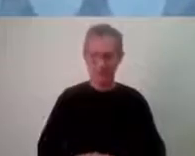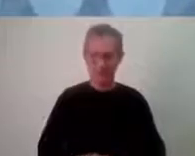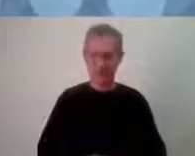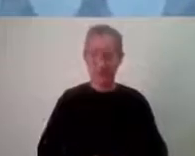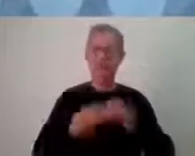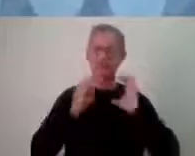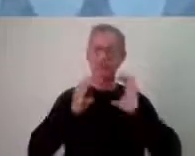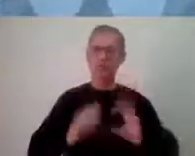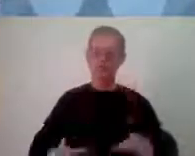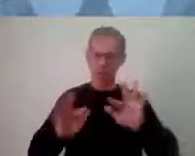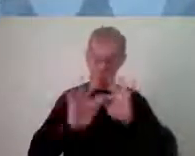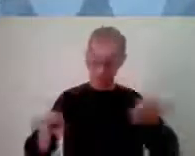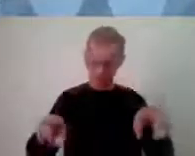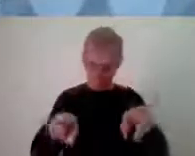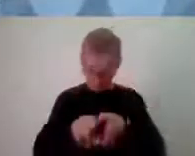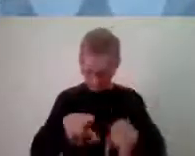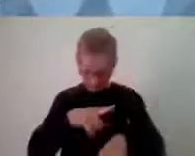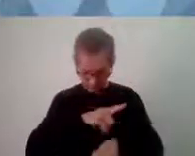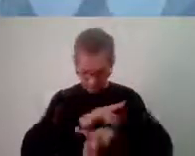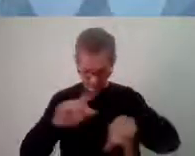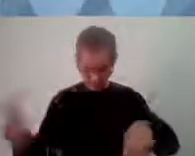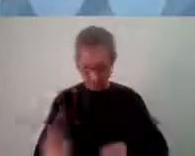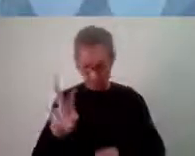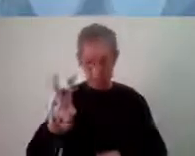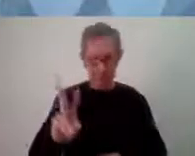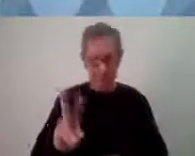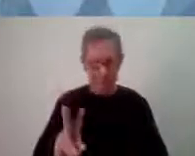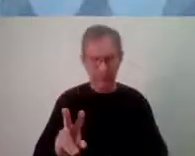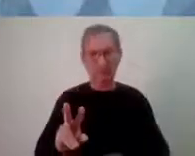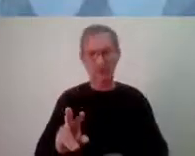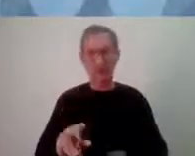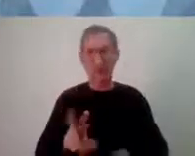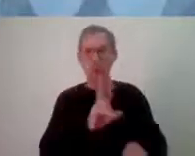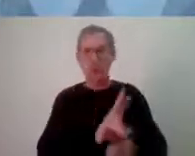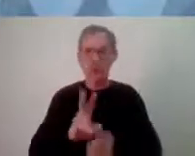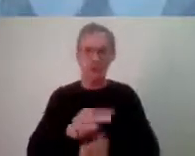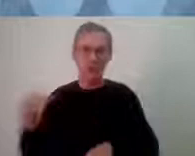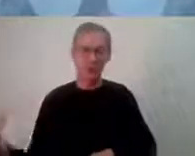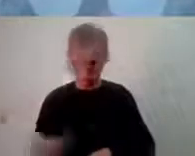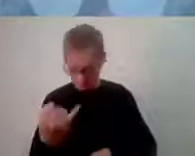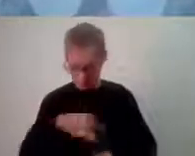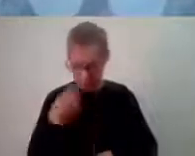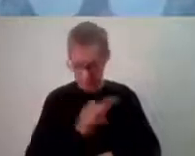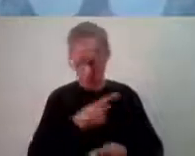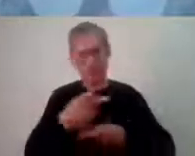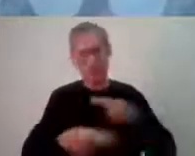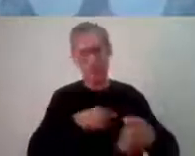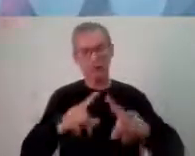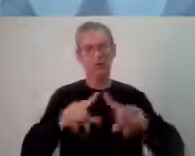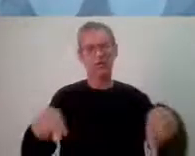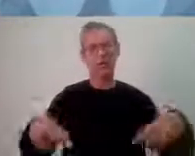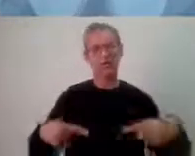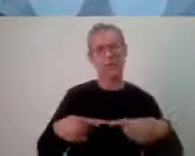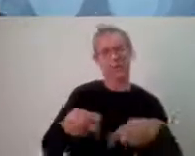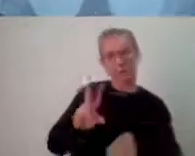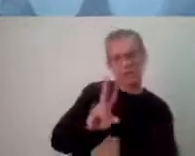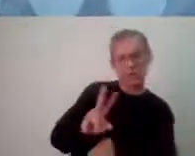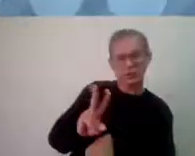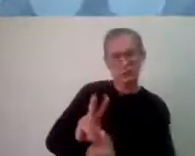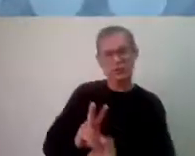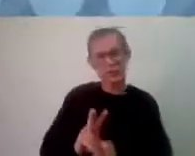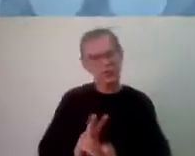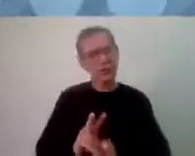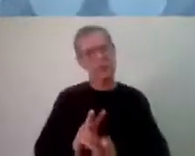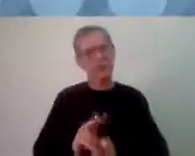relação à outra, você vai ter outros valores. Todo cuidado é pouco quando a gente fala em área. Se atente a esses